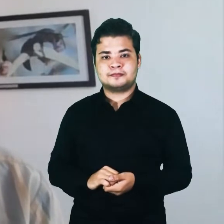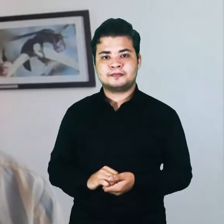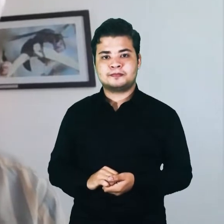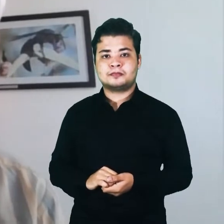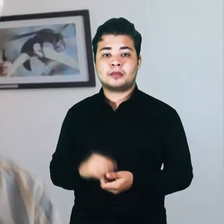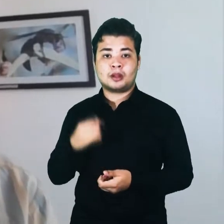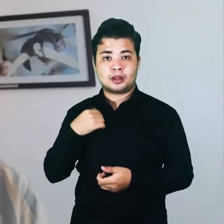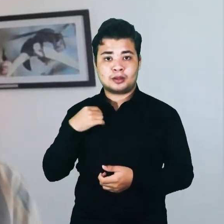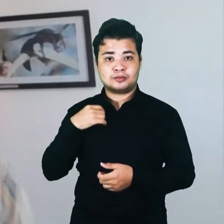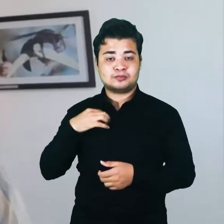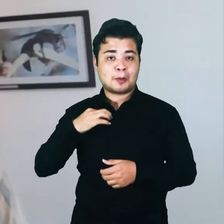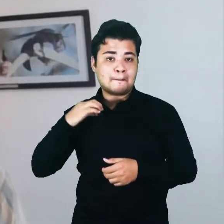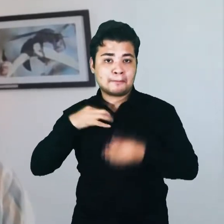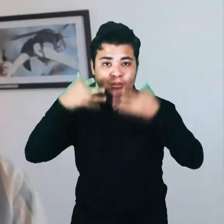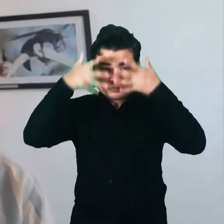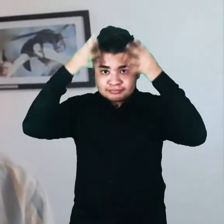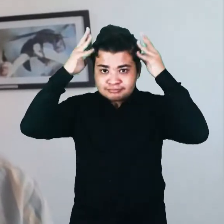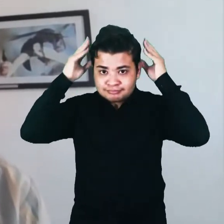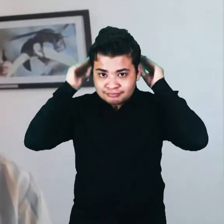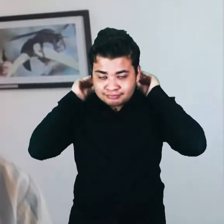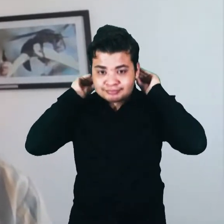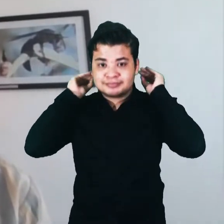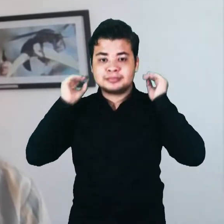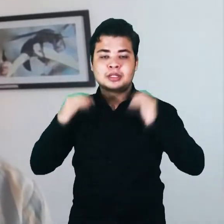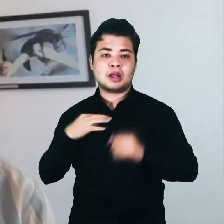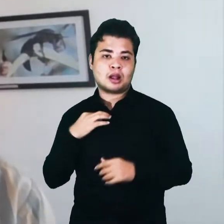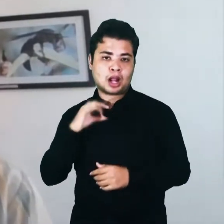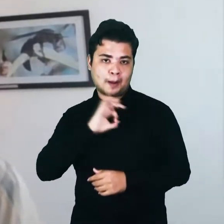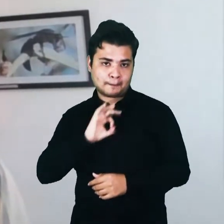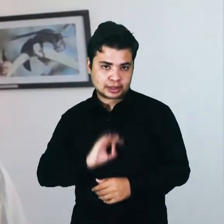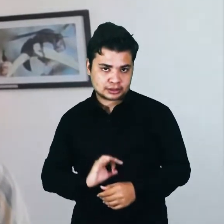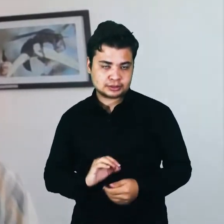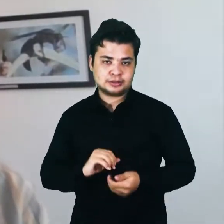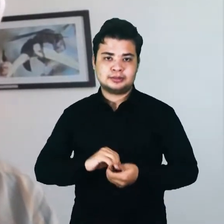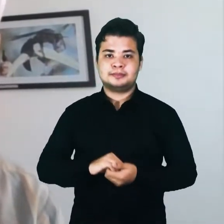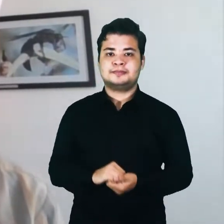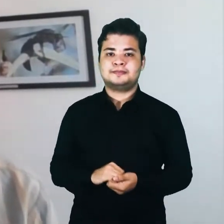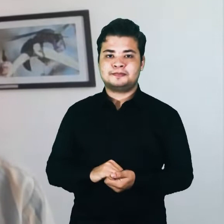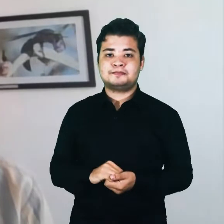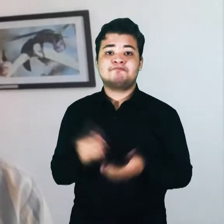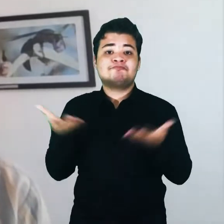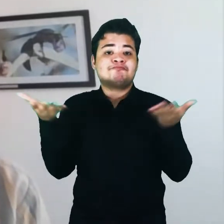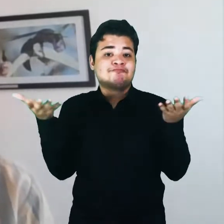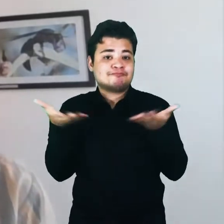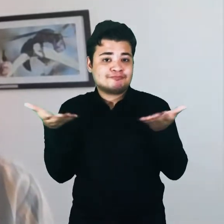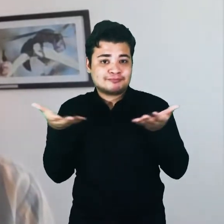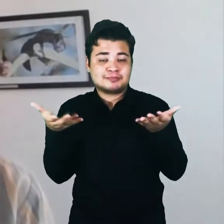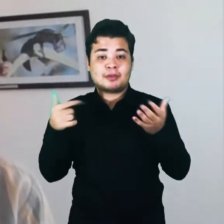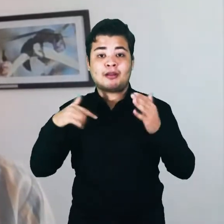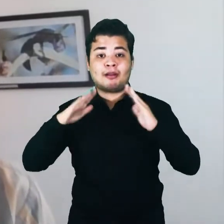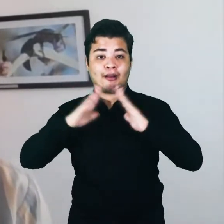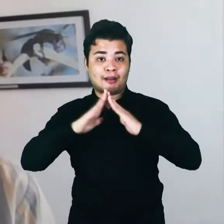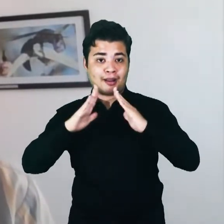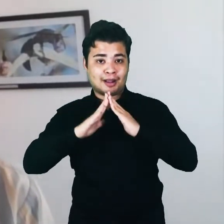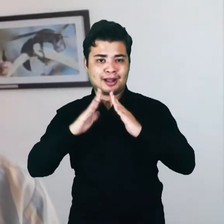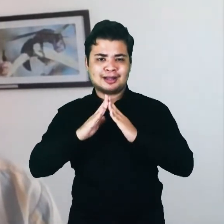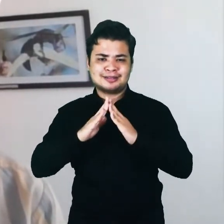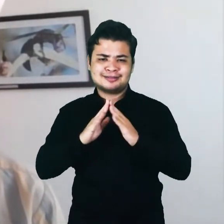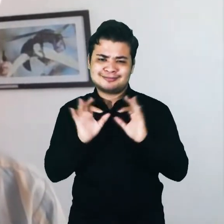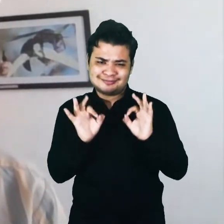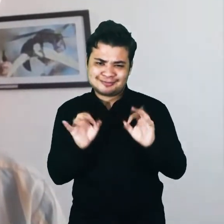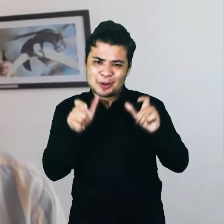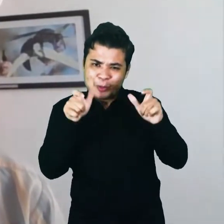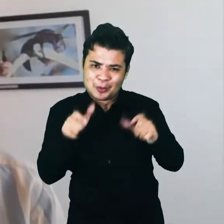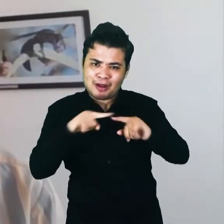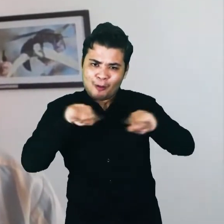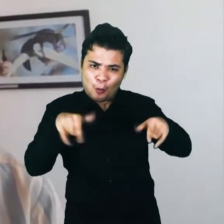um lenço aí na cabeça, uma camisa, estou nesse momento aqui na minha casa, mais especificamente no